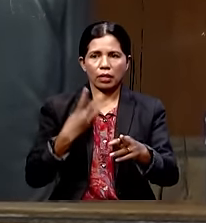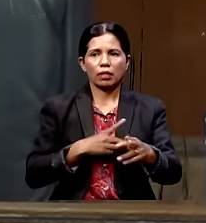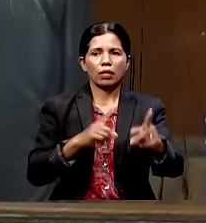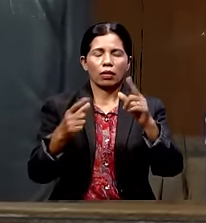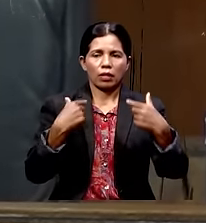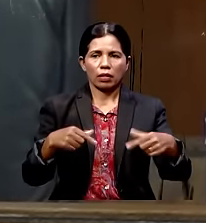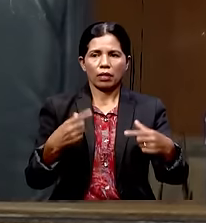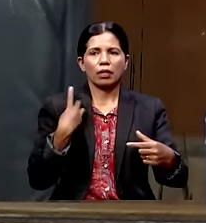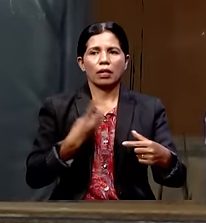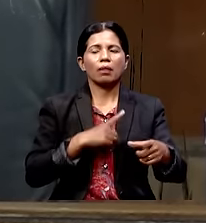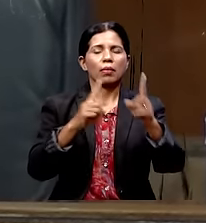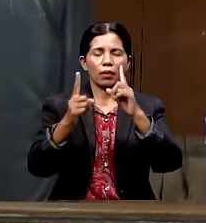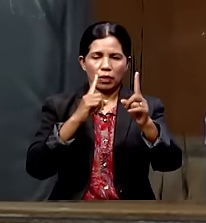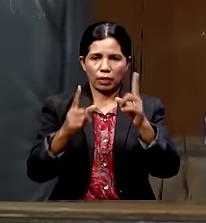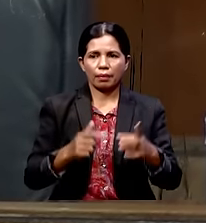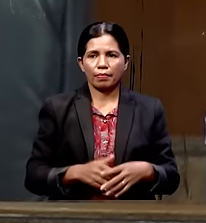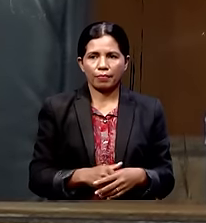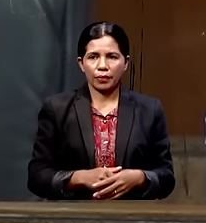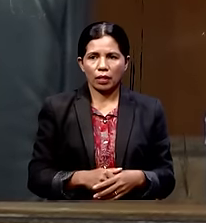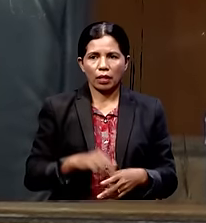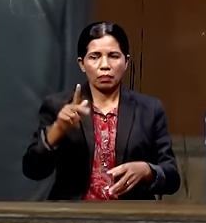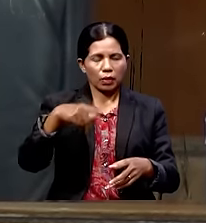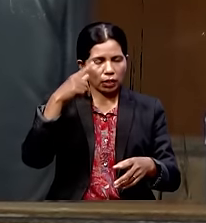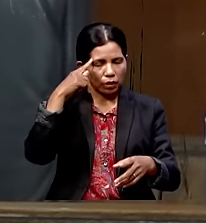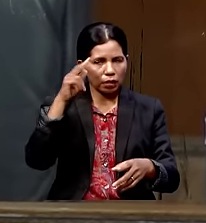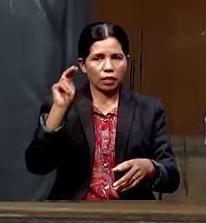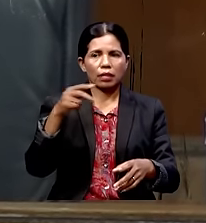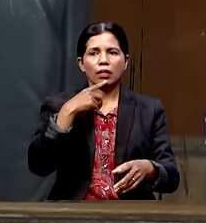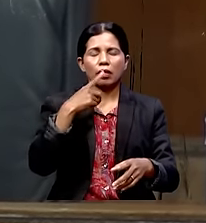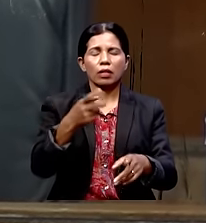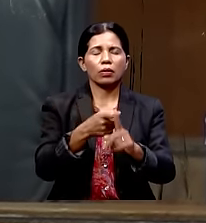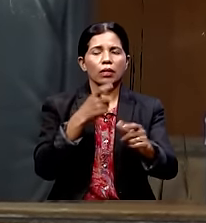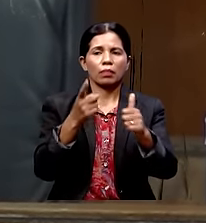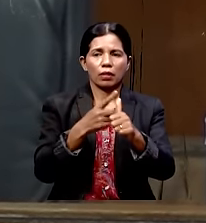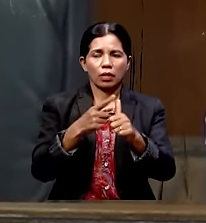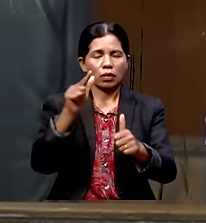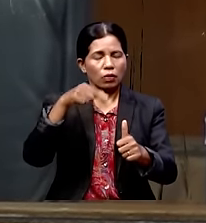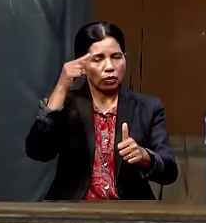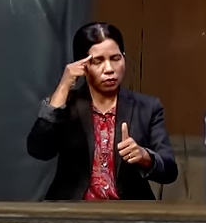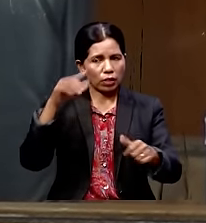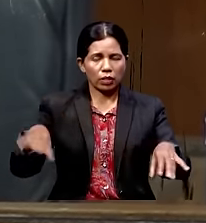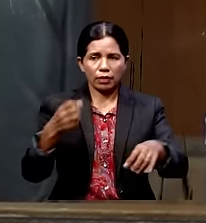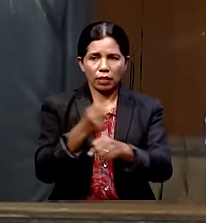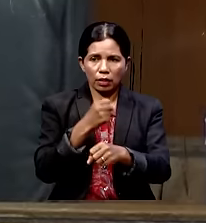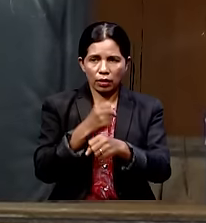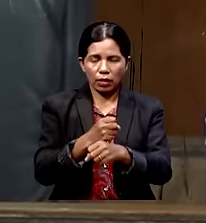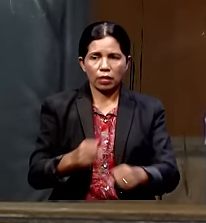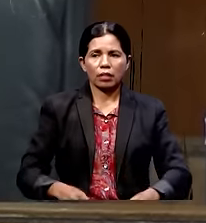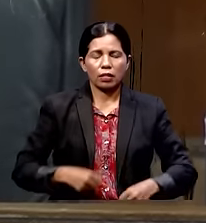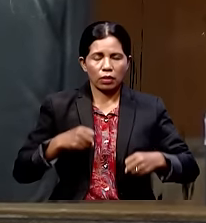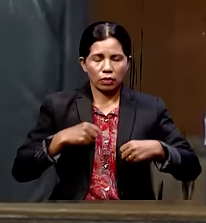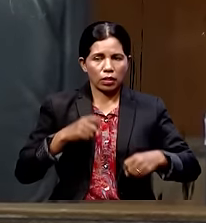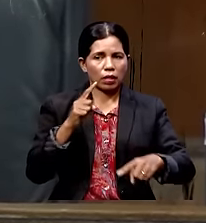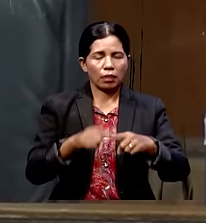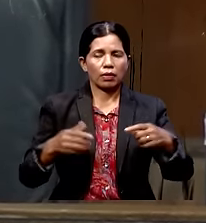armado dentro da minha coalha. Politização né, desde o início que dan. Governo e dan esforço para saúde, labela e